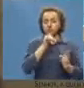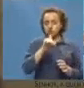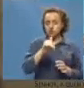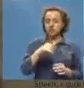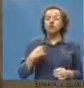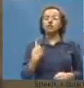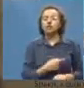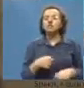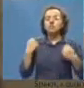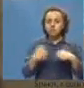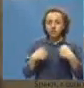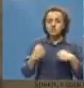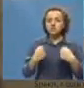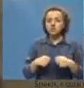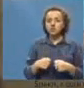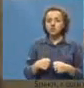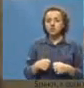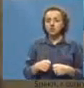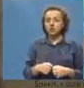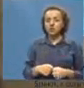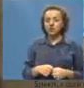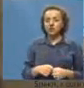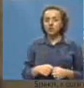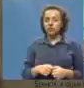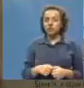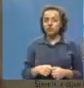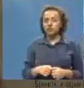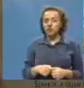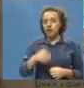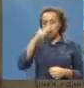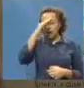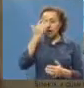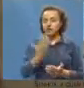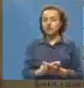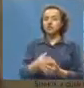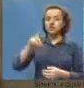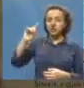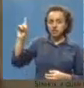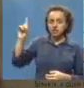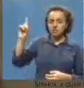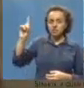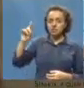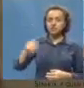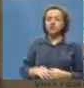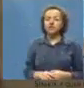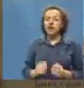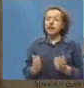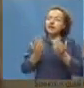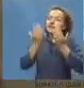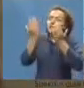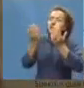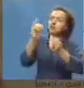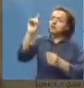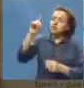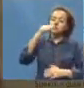e quarta que nenhuma raiz venenosa ou como você tem traduzido na Ave Maria nenhuma raiz